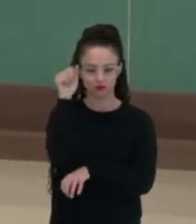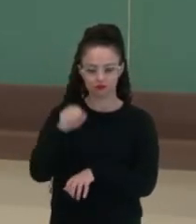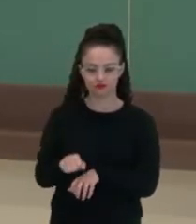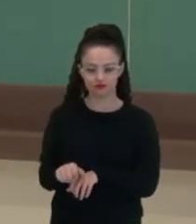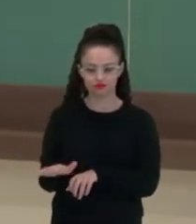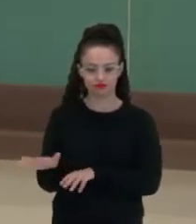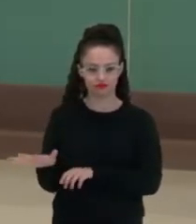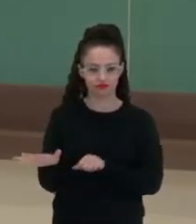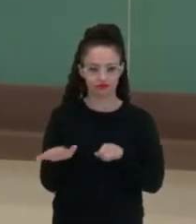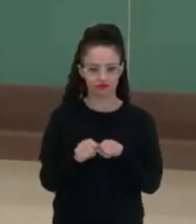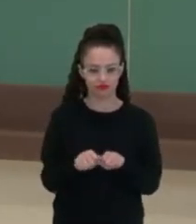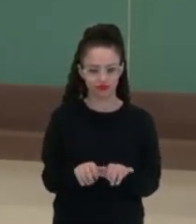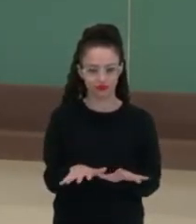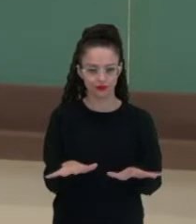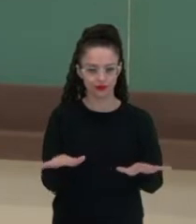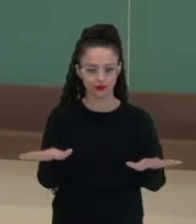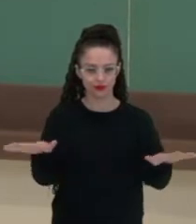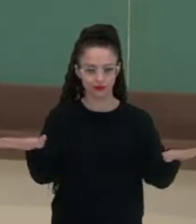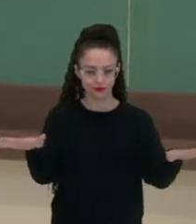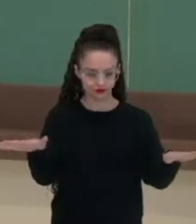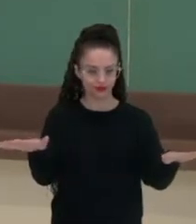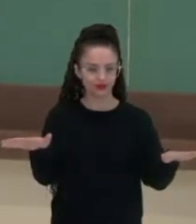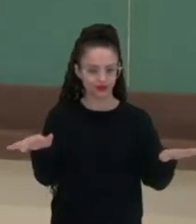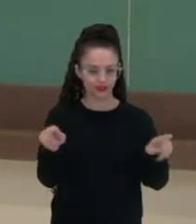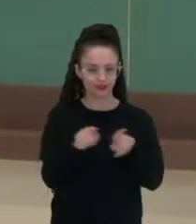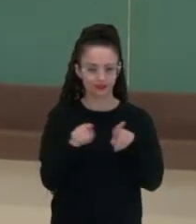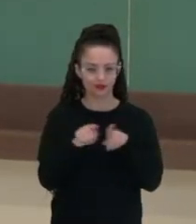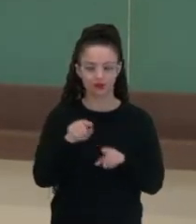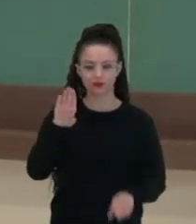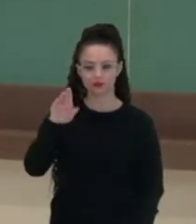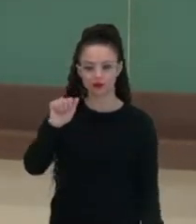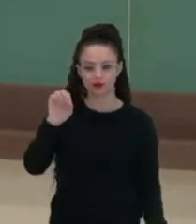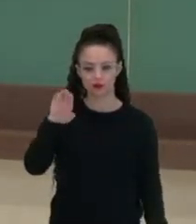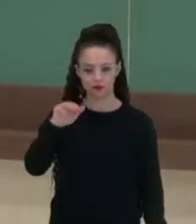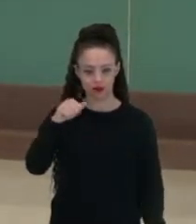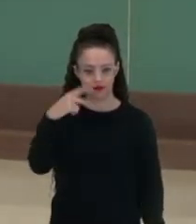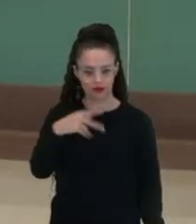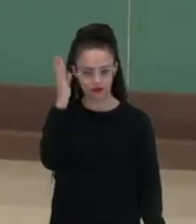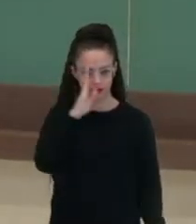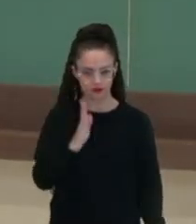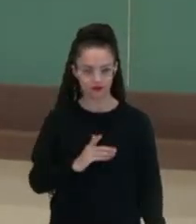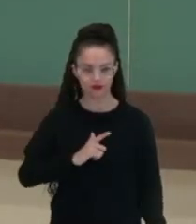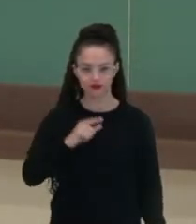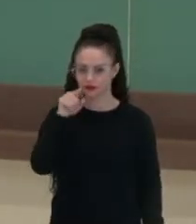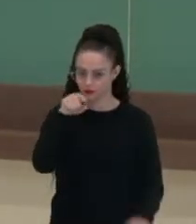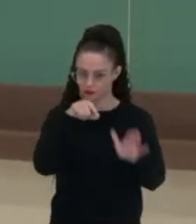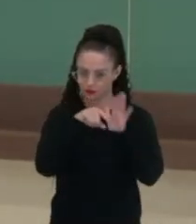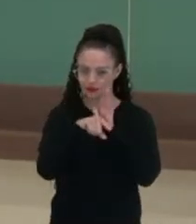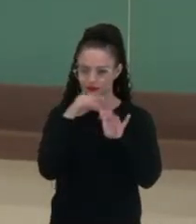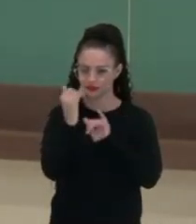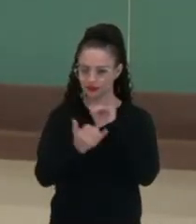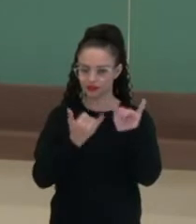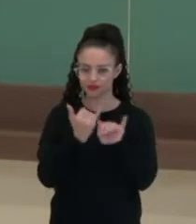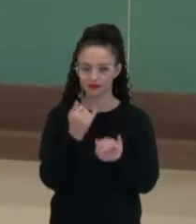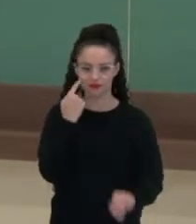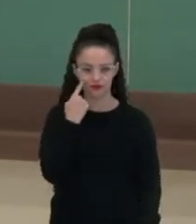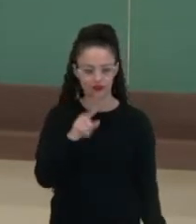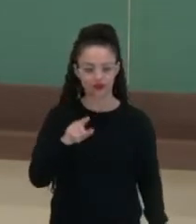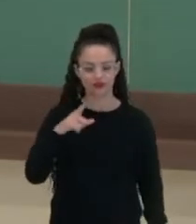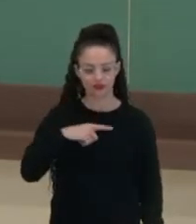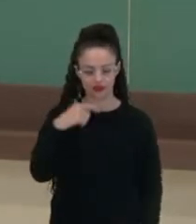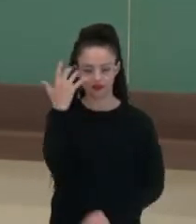profundas, que se espalham, né? E que nós temos também baobás aqui no Brasil, tá bom? Então pesquisem na internet, vocês vão ver